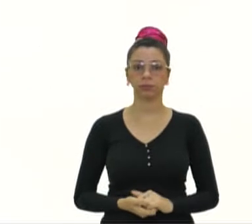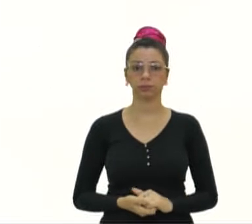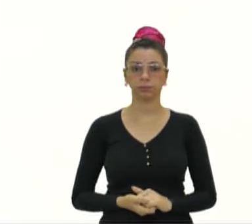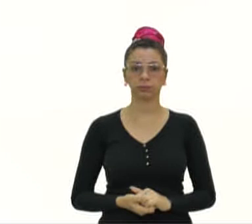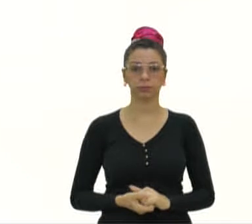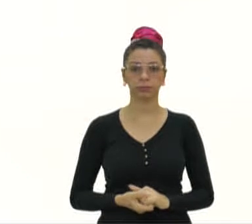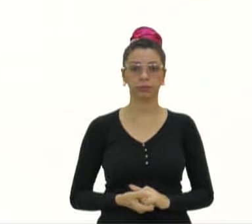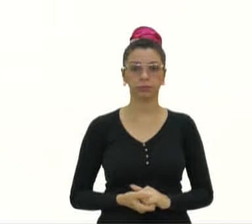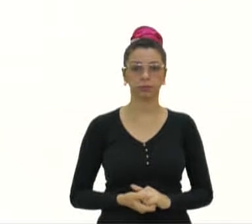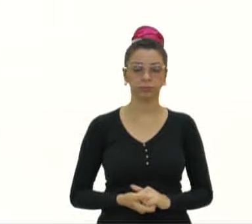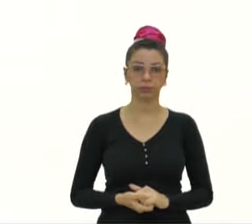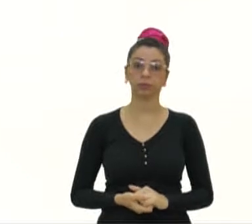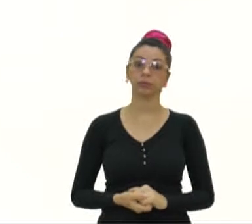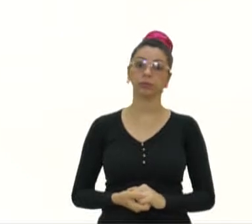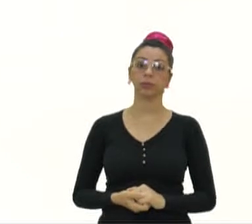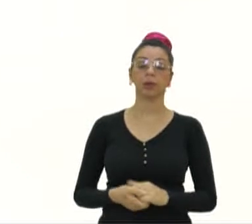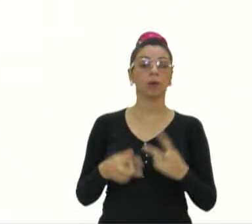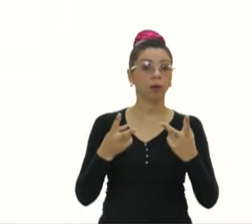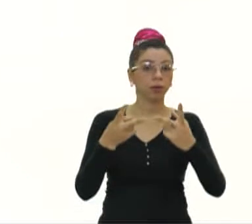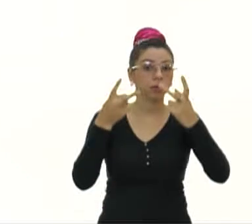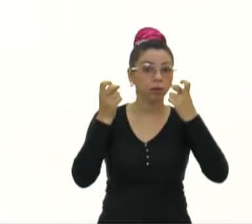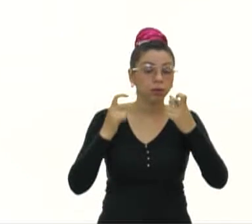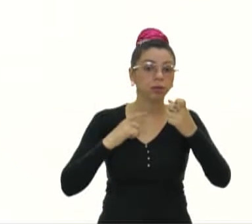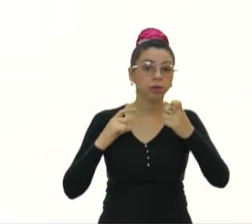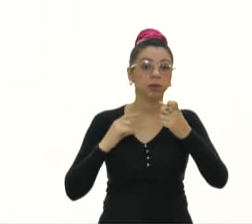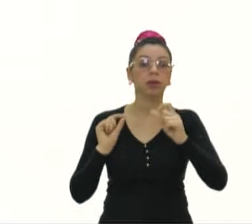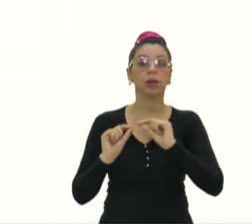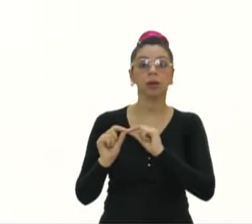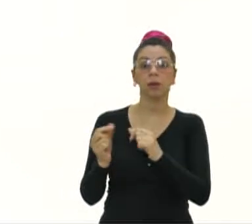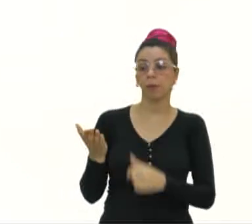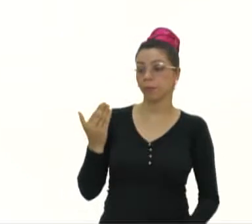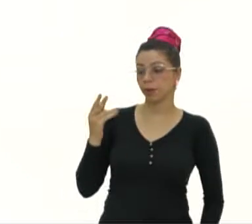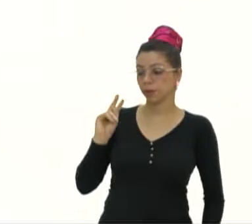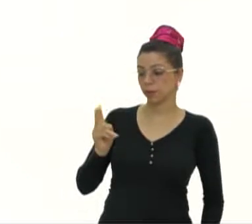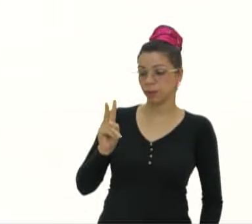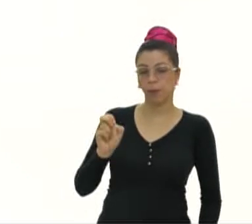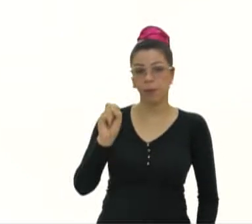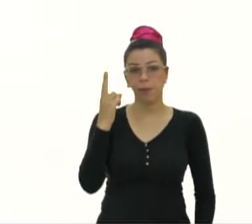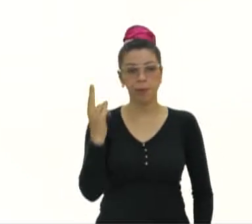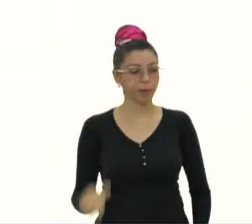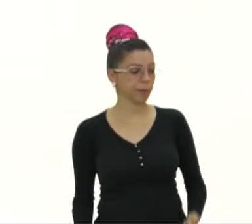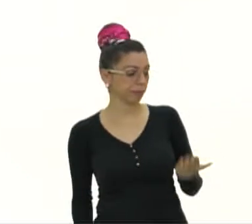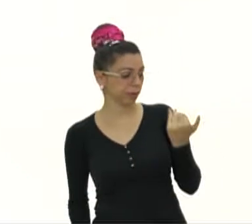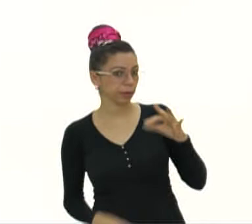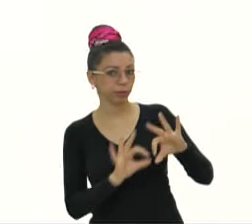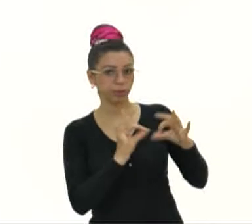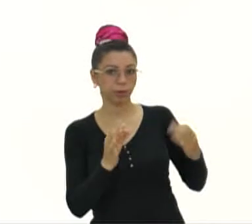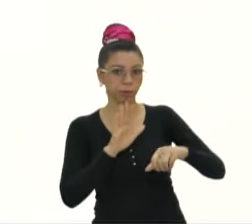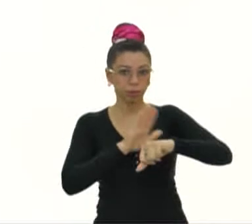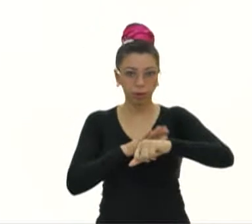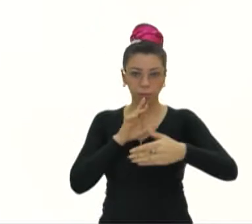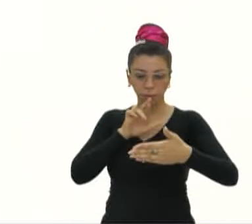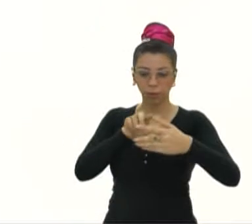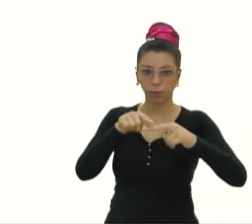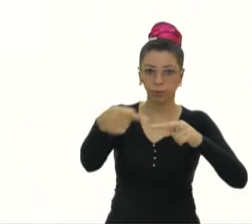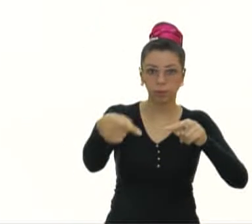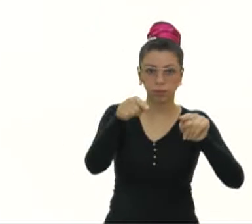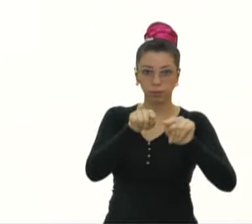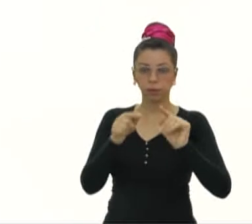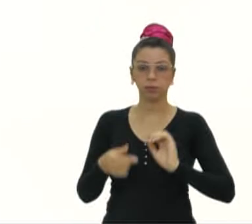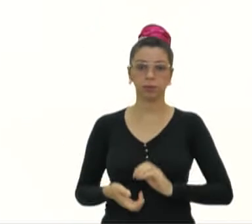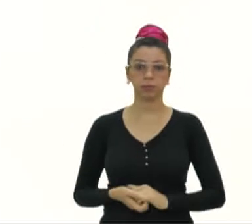simple past, ok? Prestem atenção se é o passado contínuo ou o passado simples. Vou dar um tempo para vocês responderem e a gente já